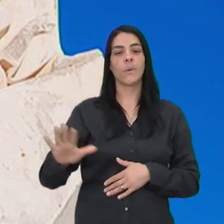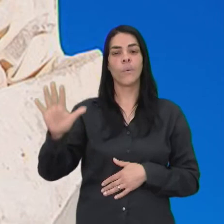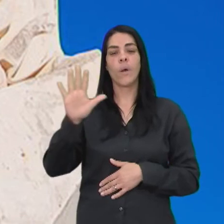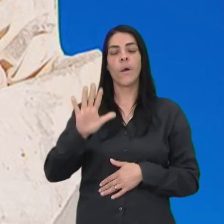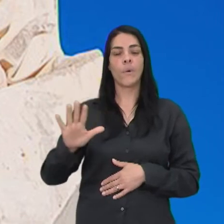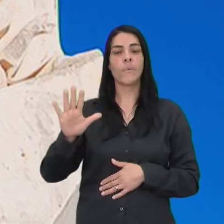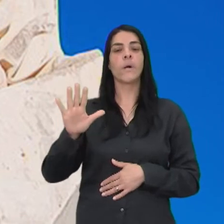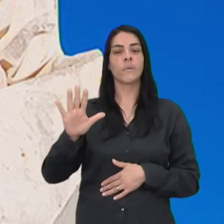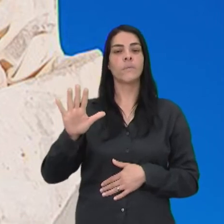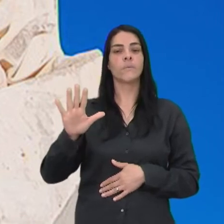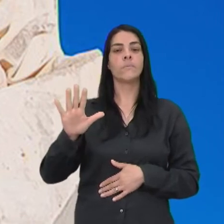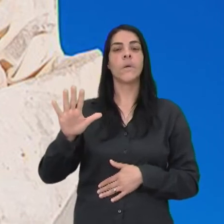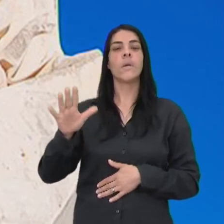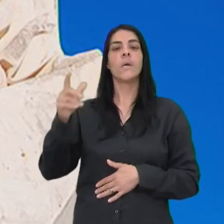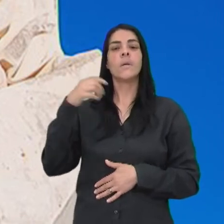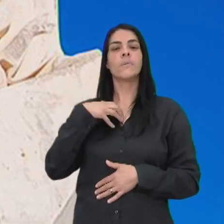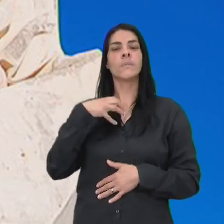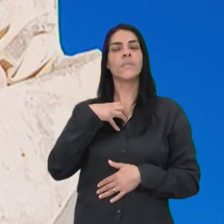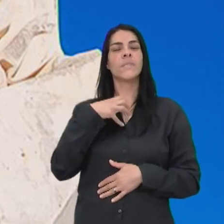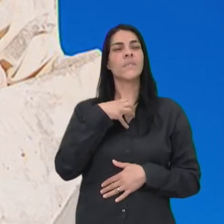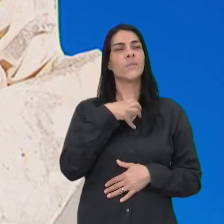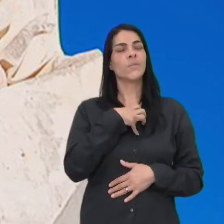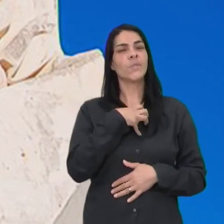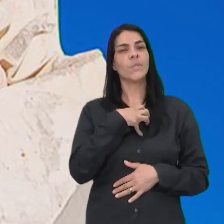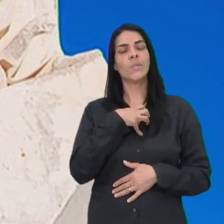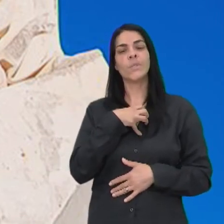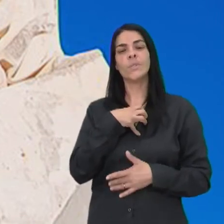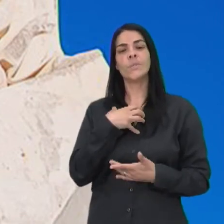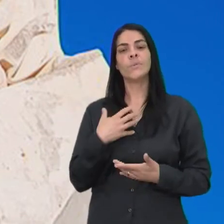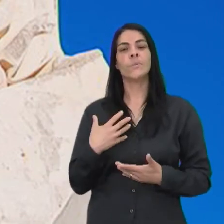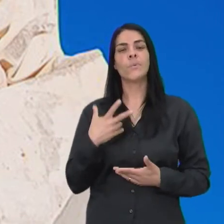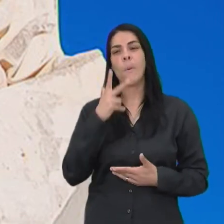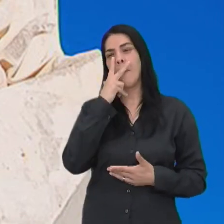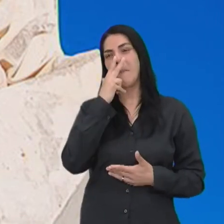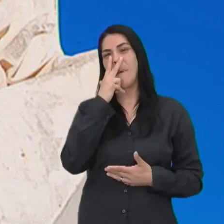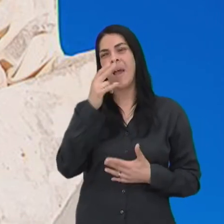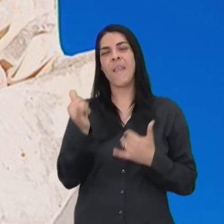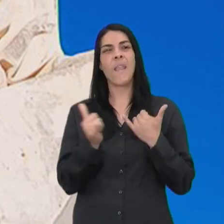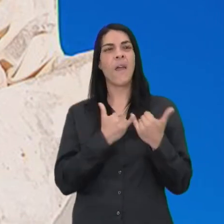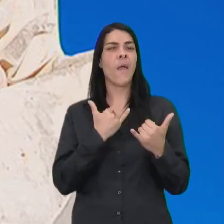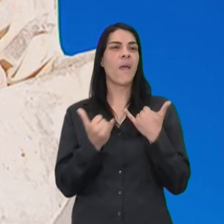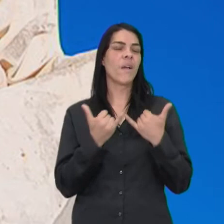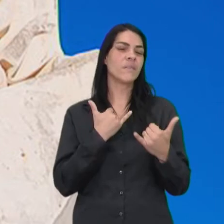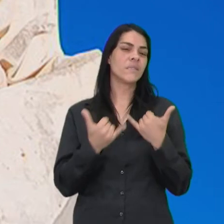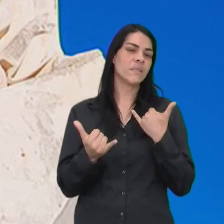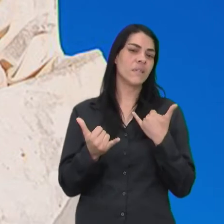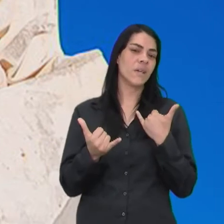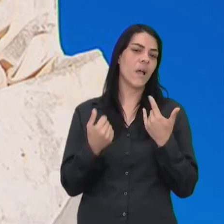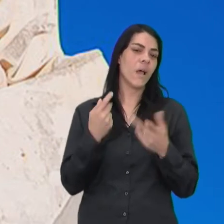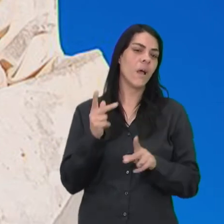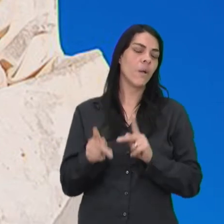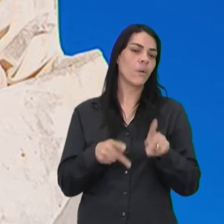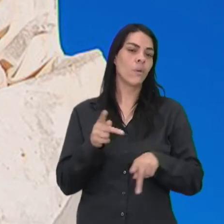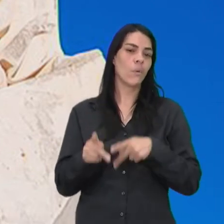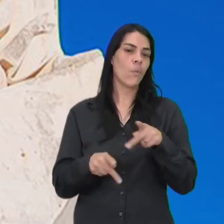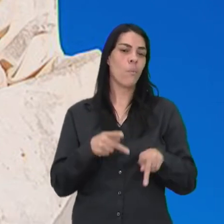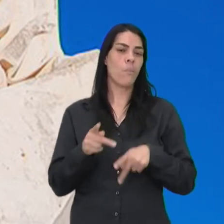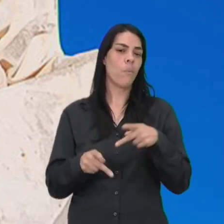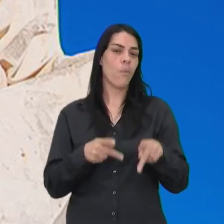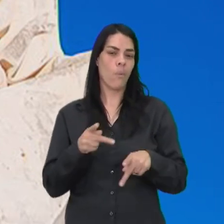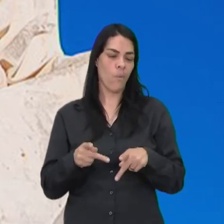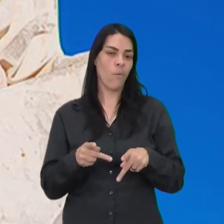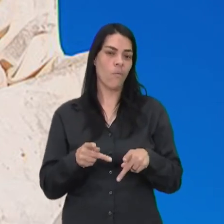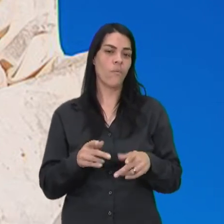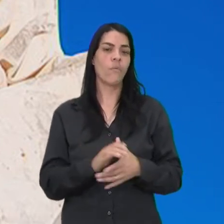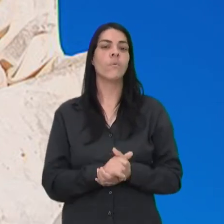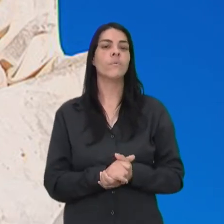que acaba levando a um sentimento aonde parece que esse povo, né, que era